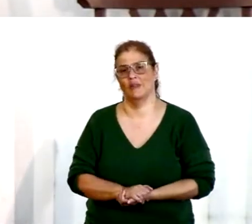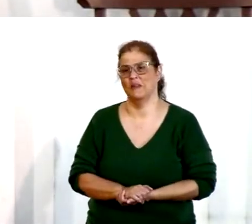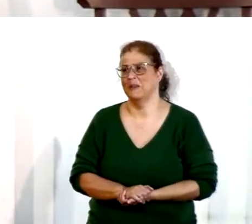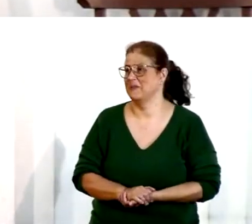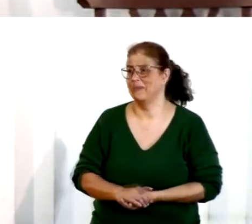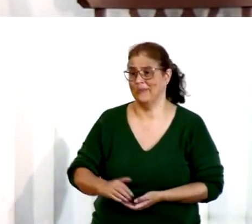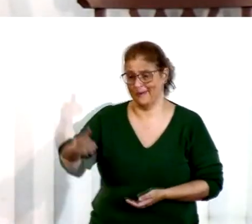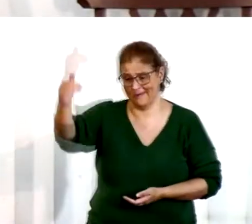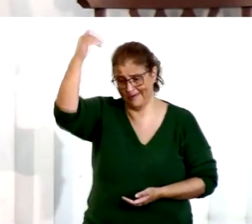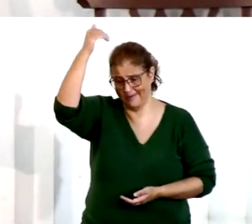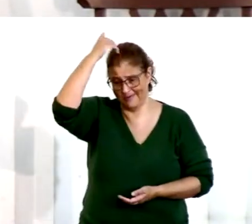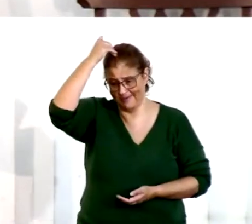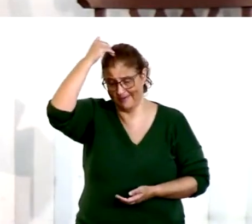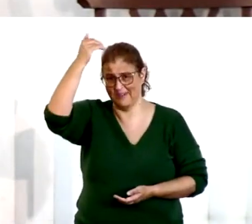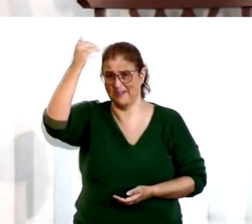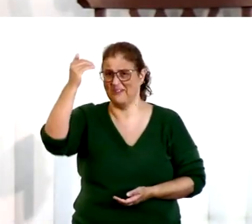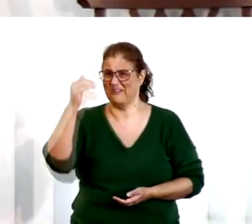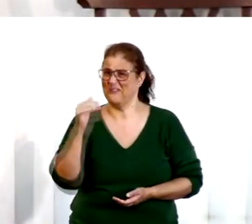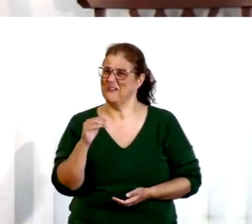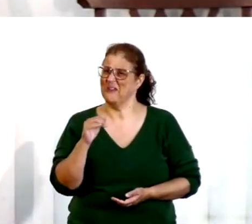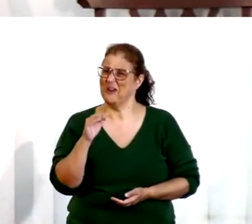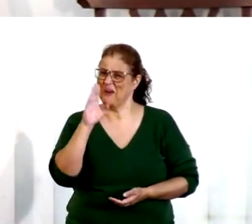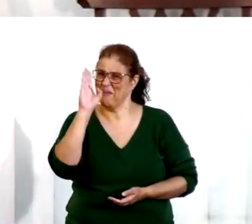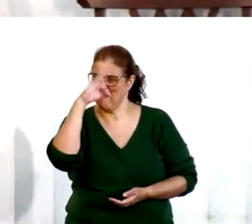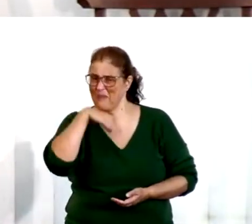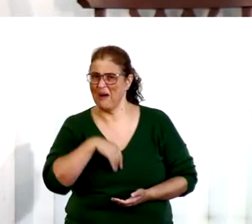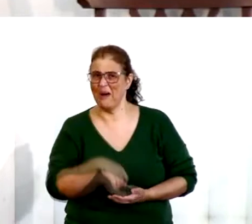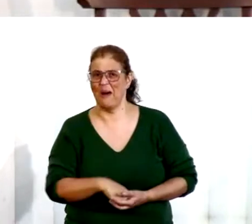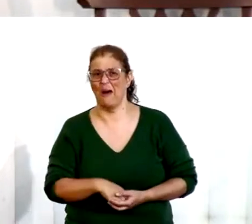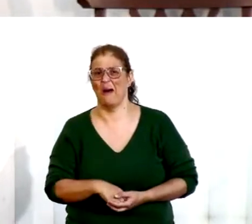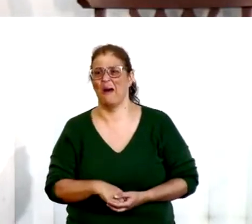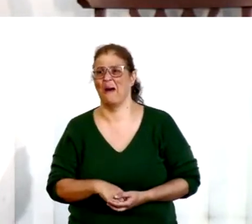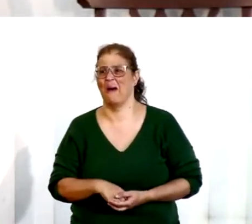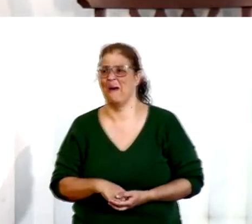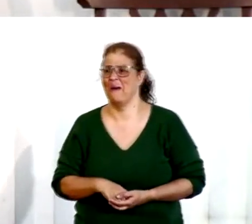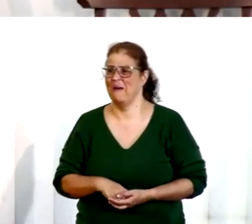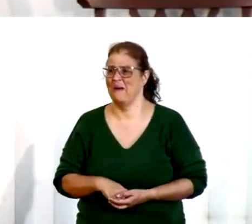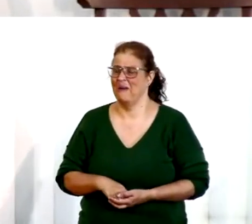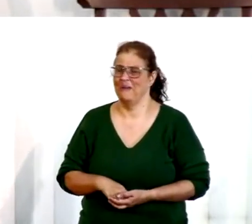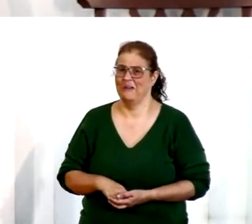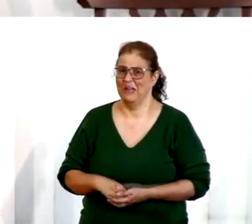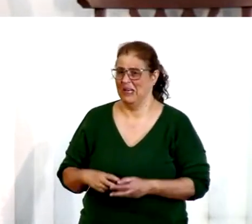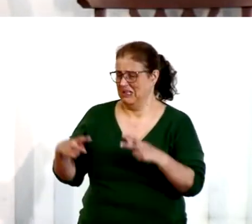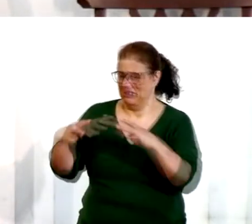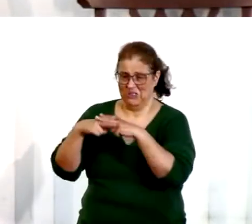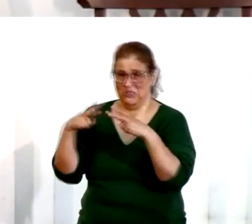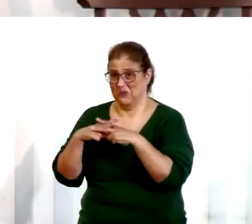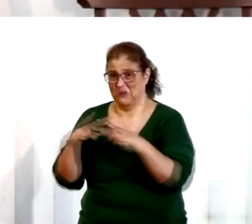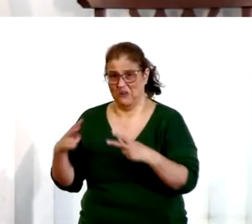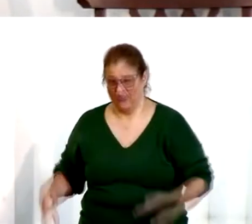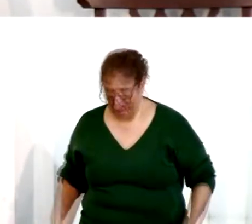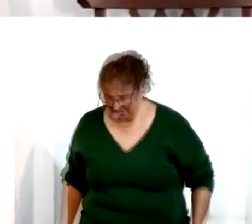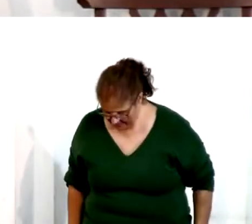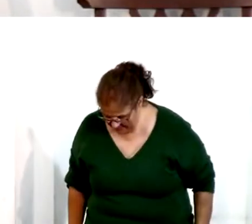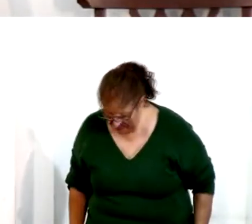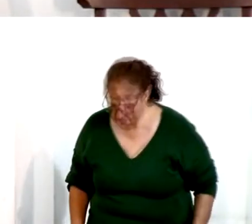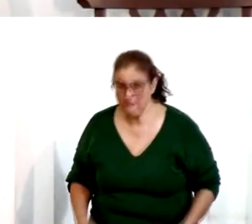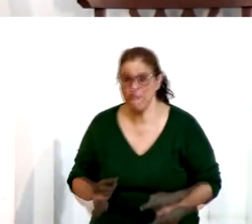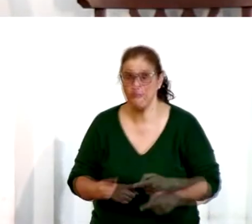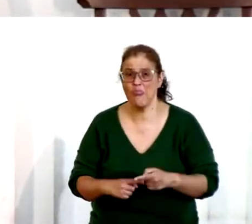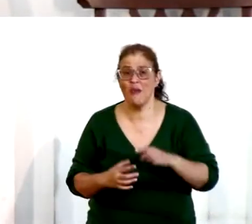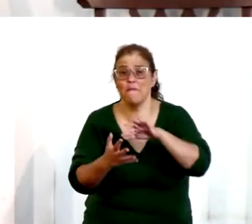dolo, a maledicência, a inveja, a ira, a discórdia para esse mundo. Porque este mundo